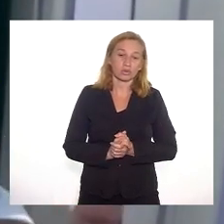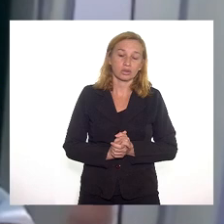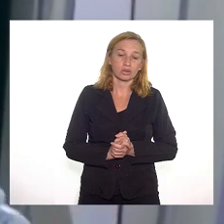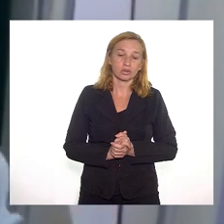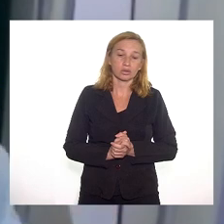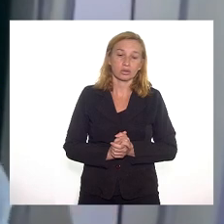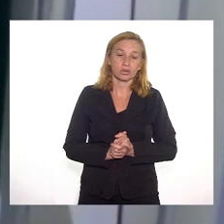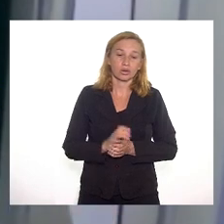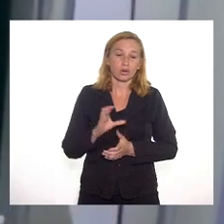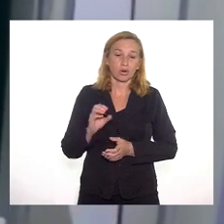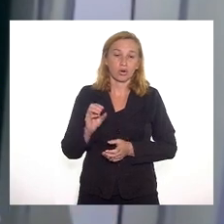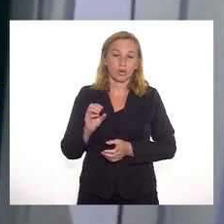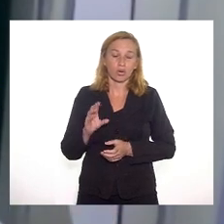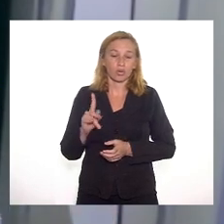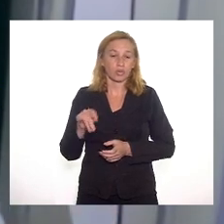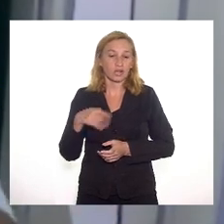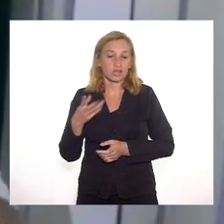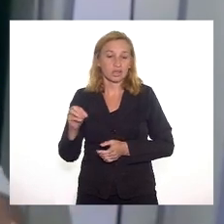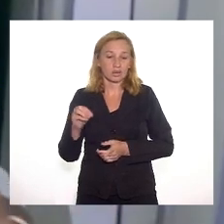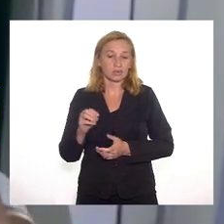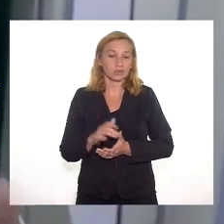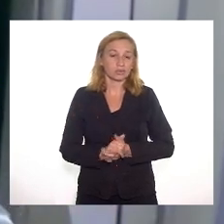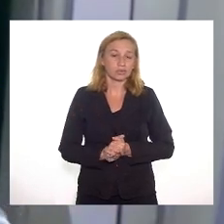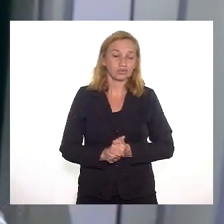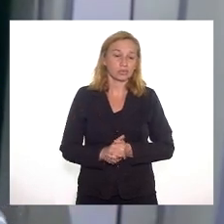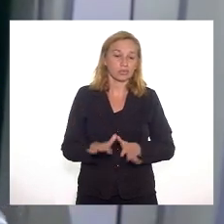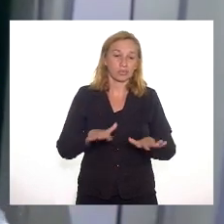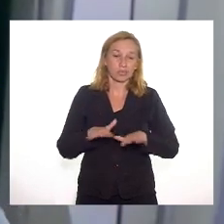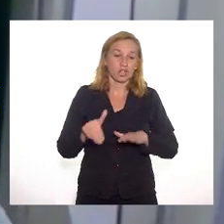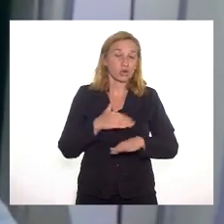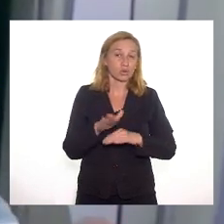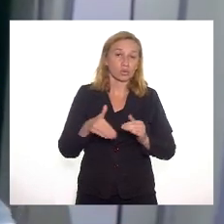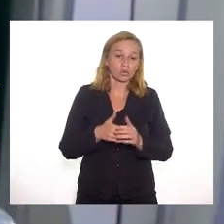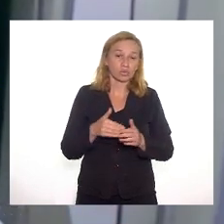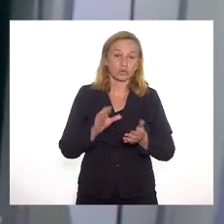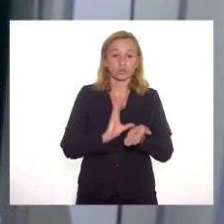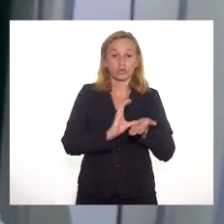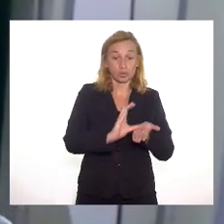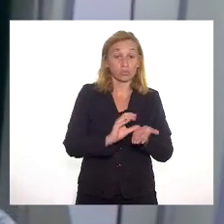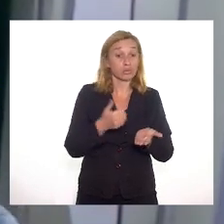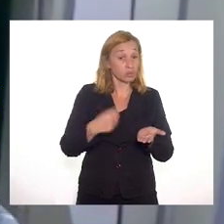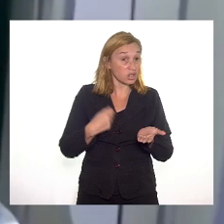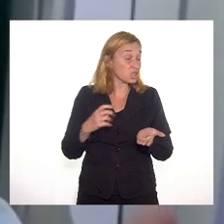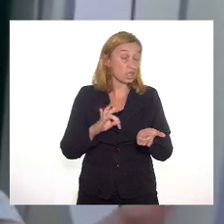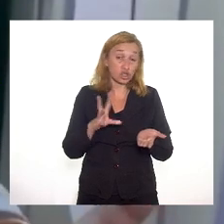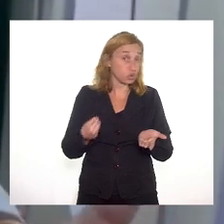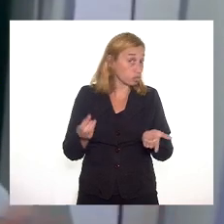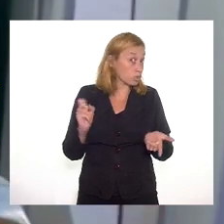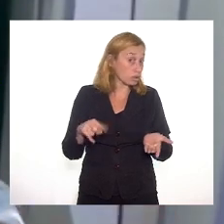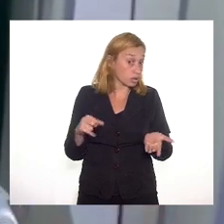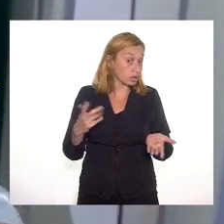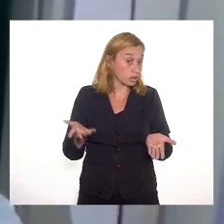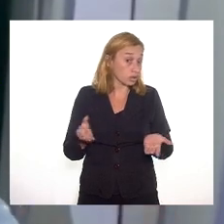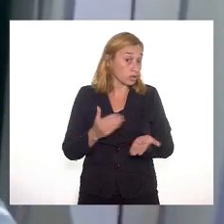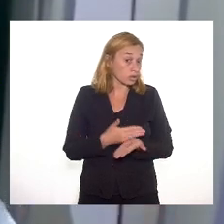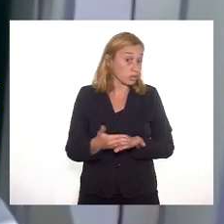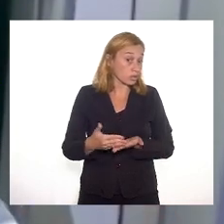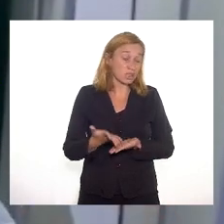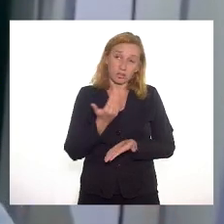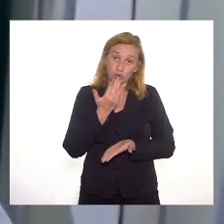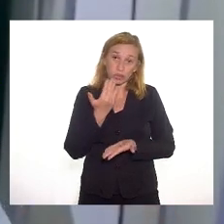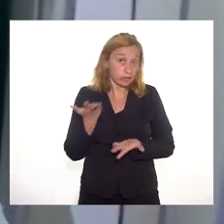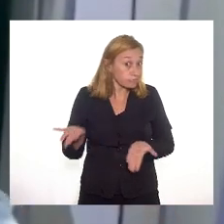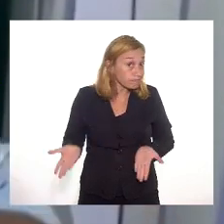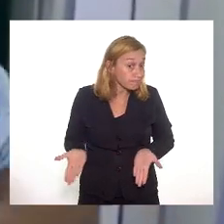ocupações, é preciso mobilizar todo tipo de recurso. Eles precisam de tudo, né? A começar por